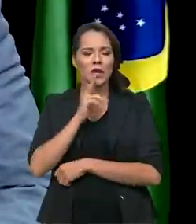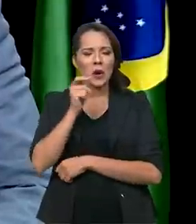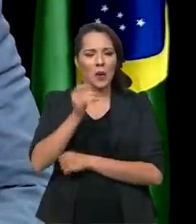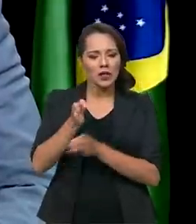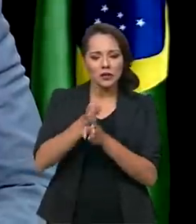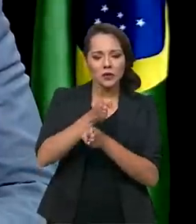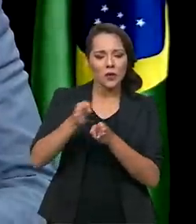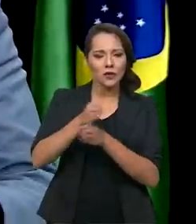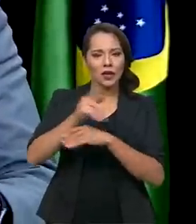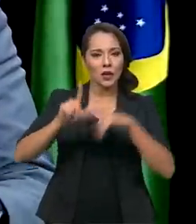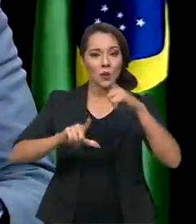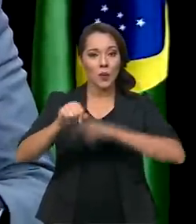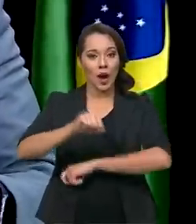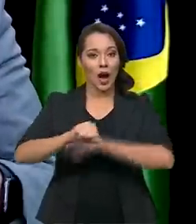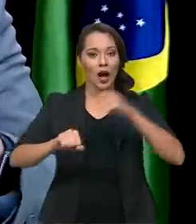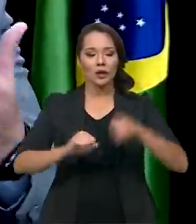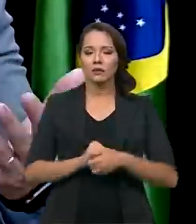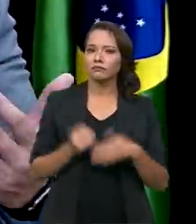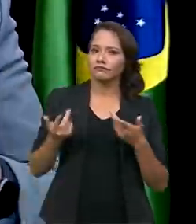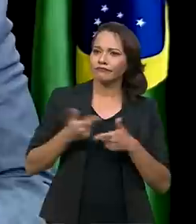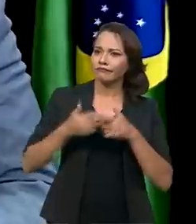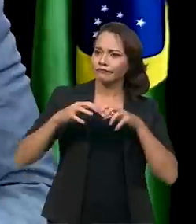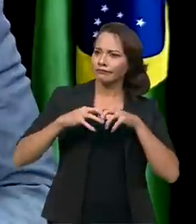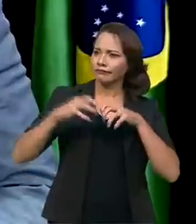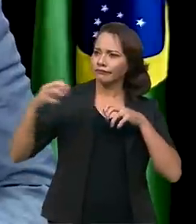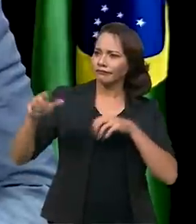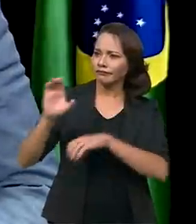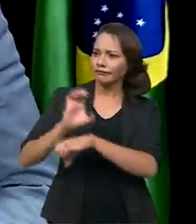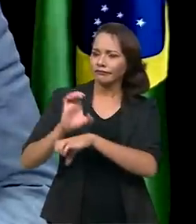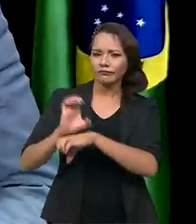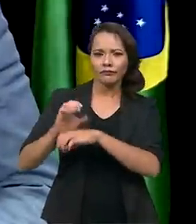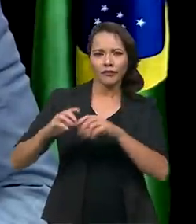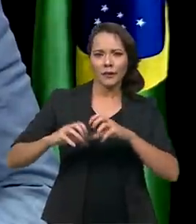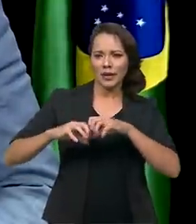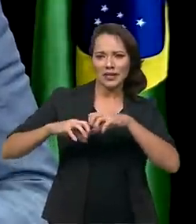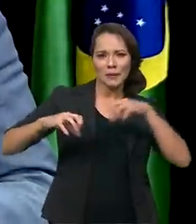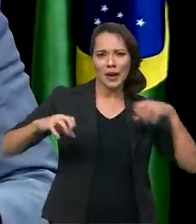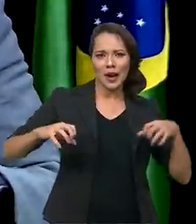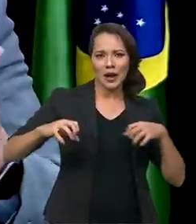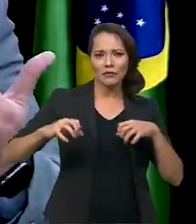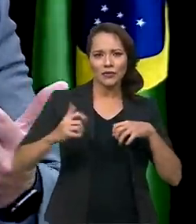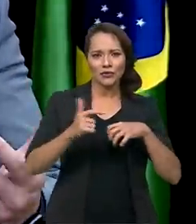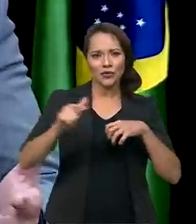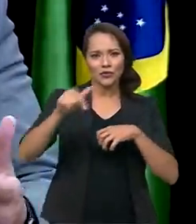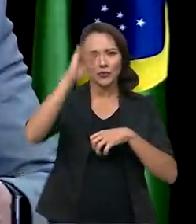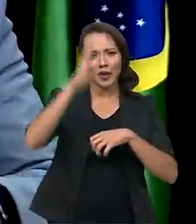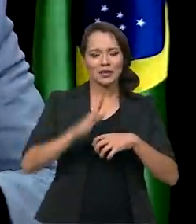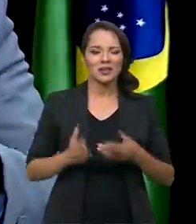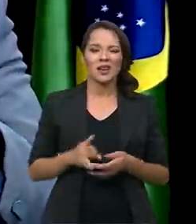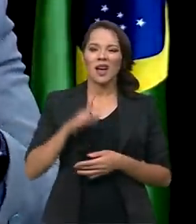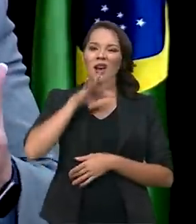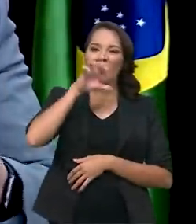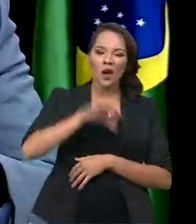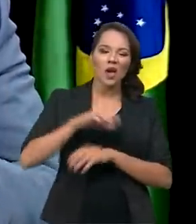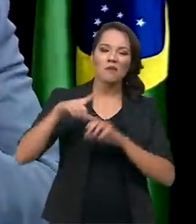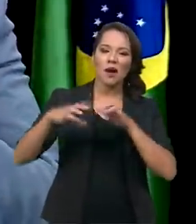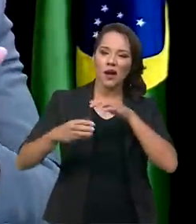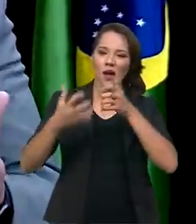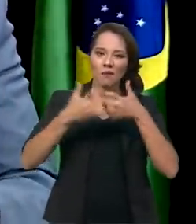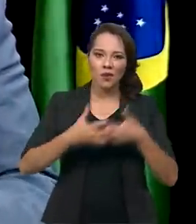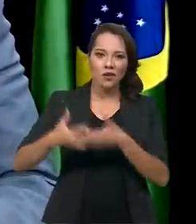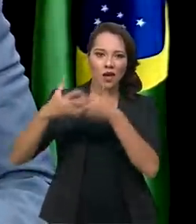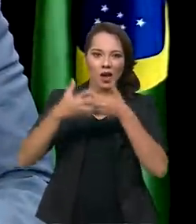com o estado do Acre, que era uma coisa que separava o estado do Acre do resto do Brasil. Então era ruim para empreendedores, para